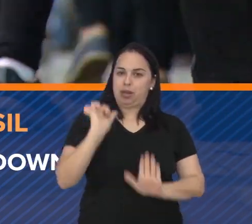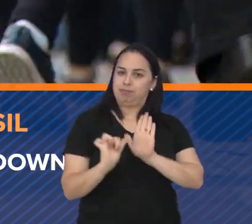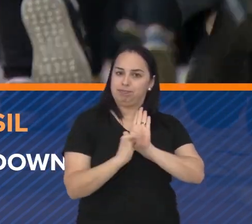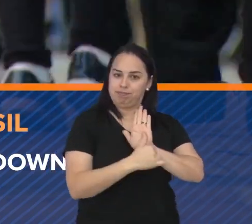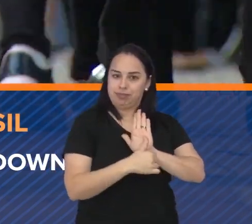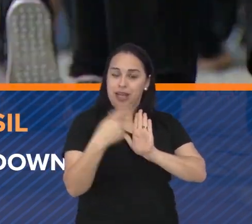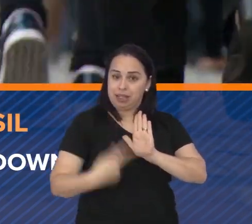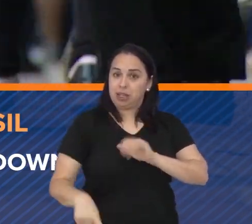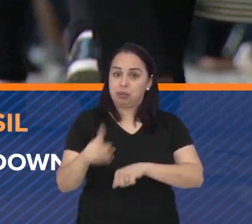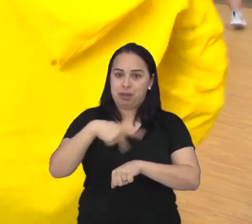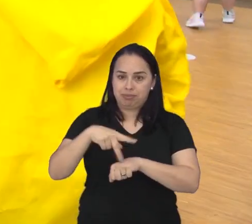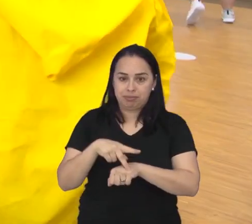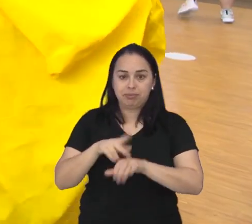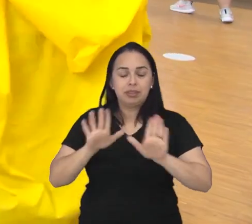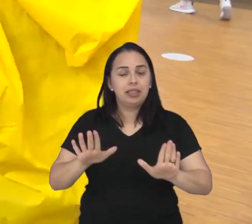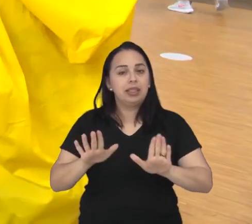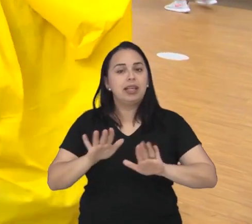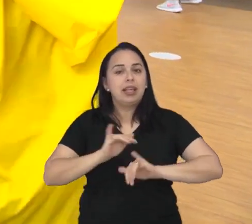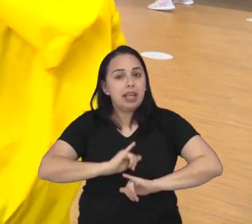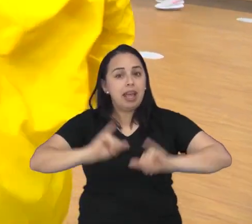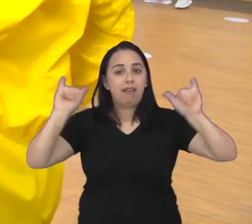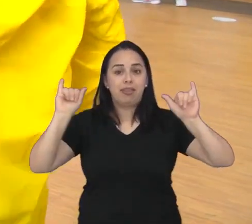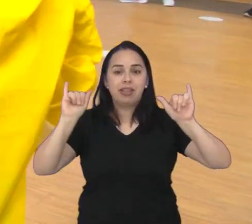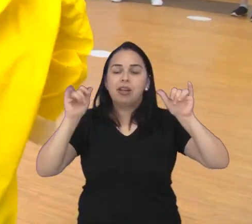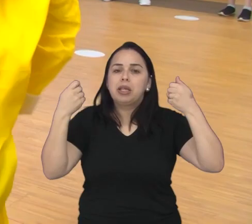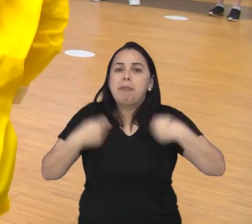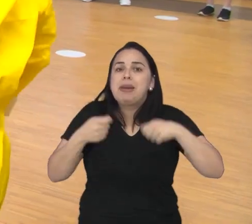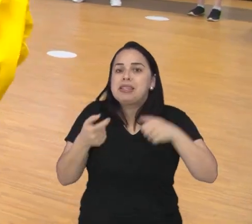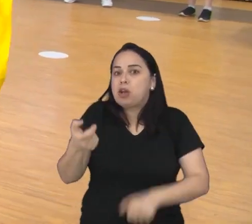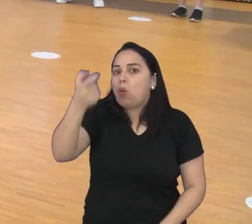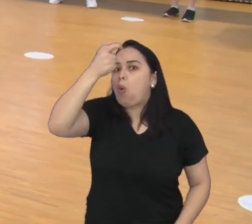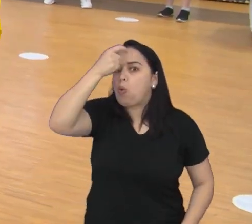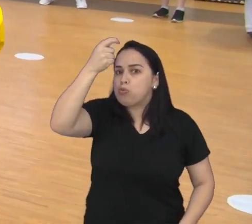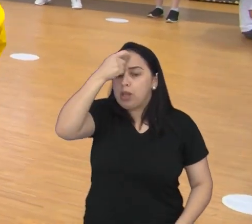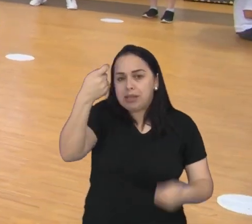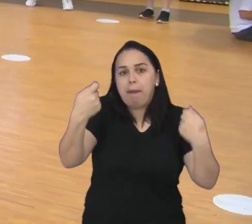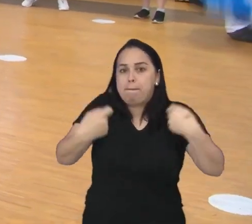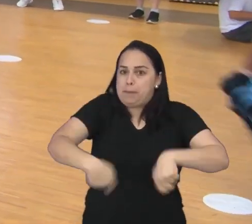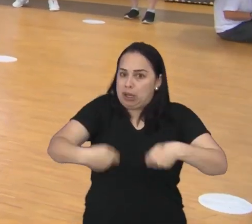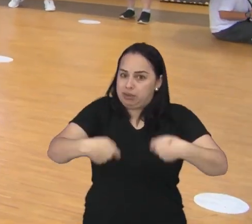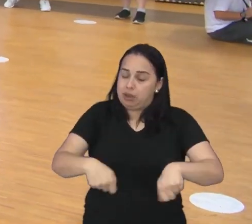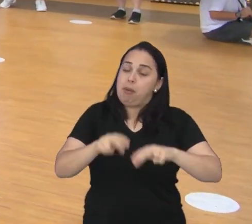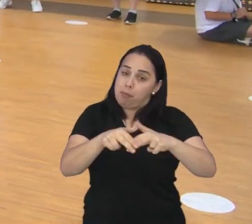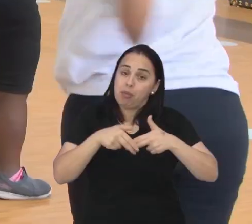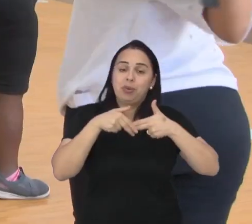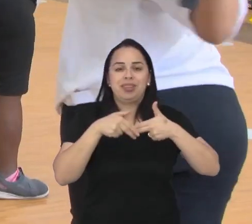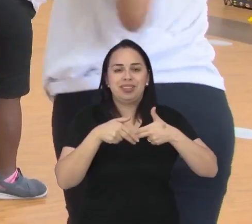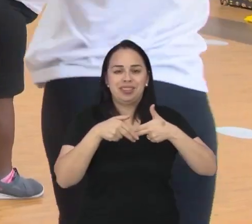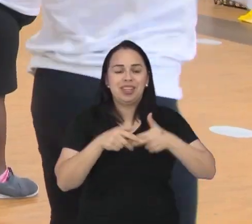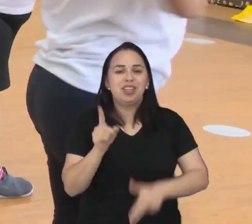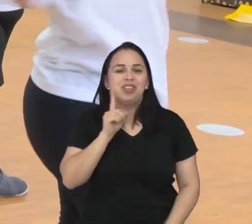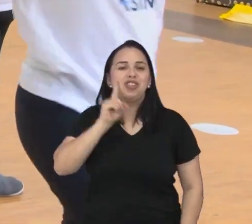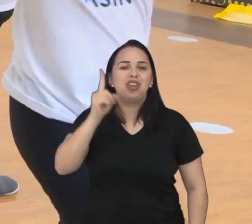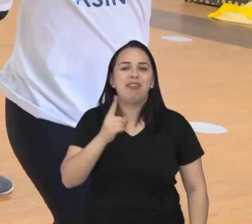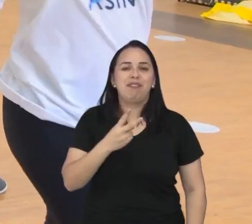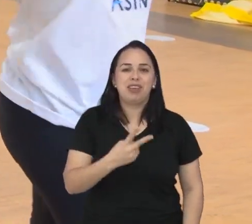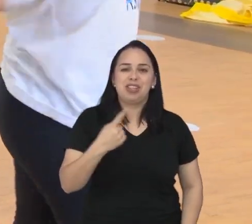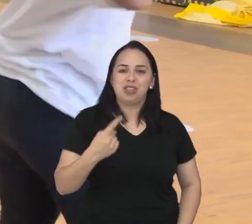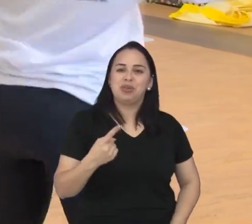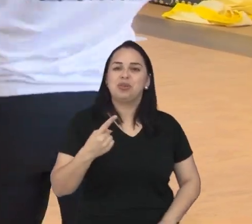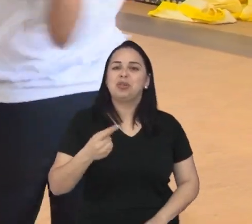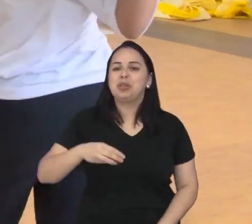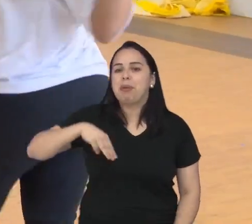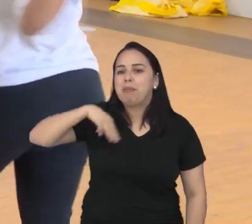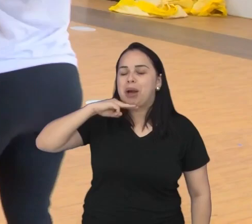a condição no país. O dado reforça a necessidade da conscientização sobre o assunto e, por isso, 21